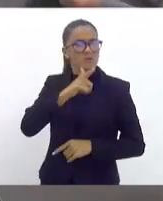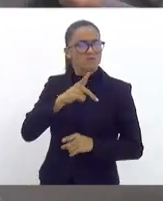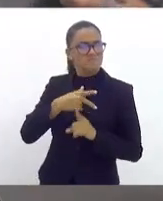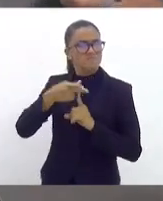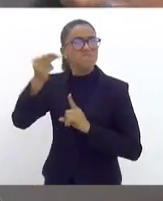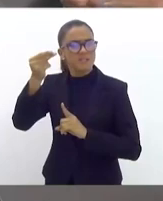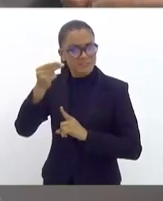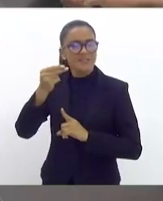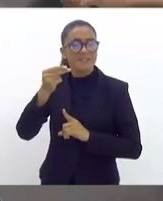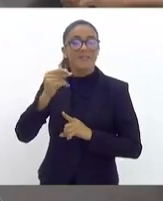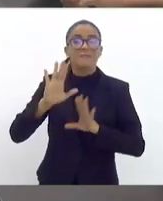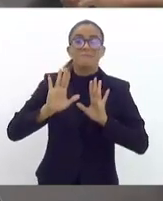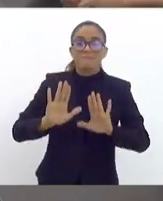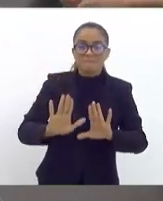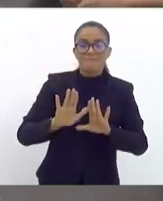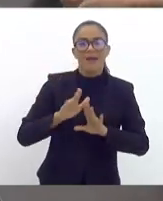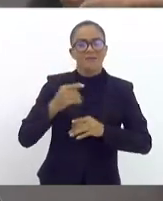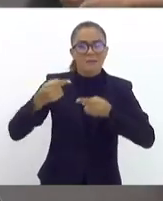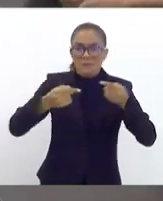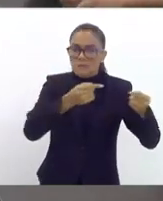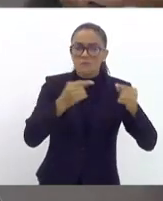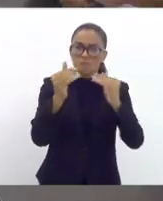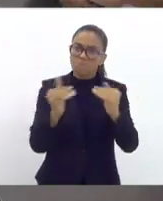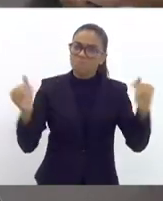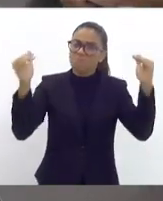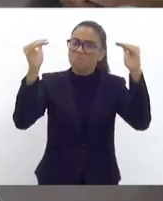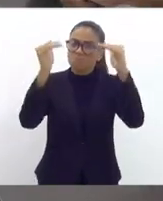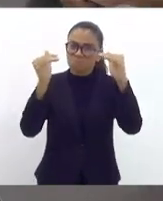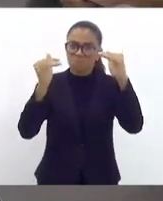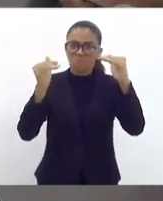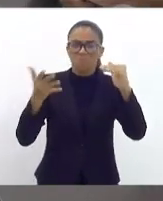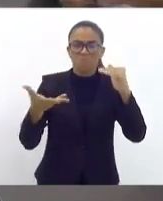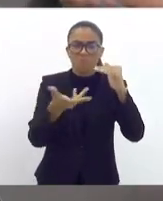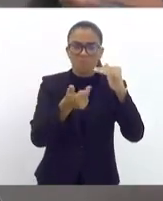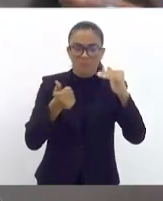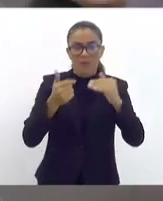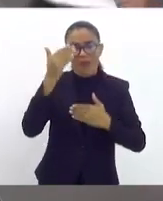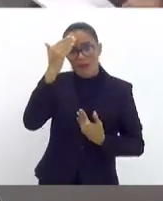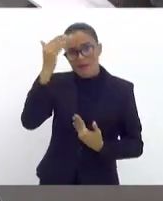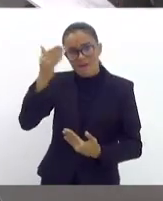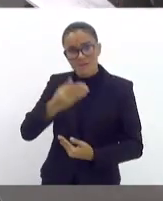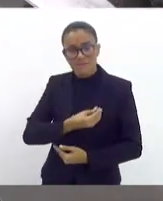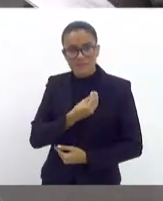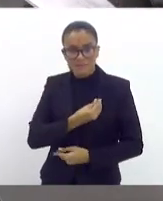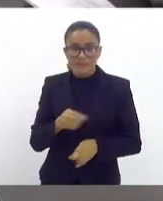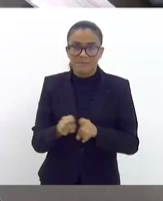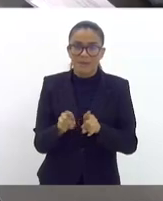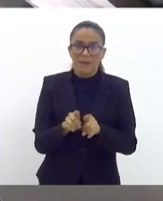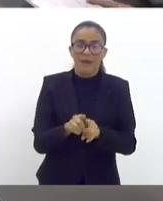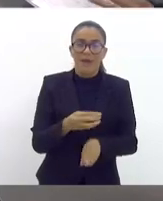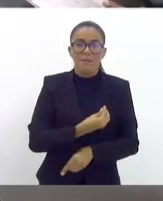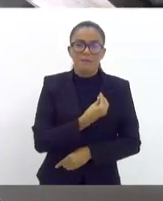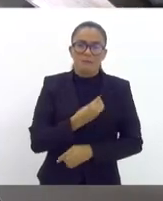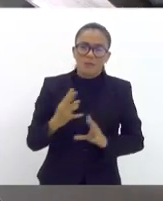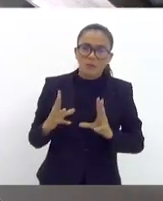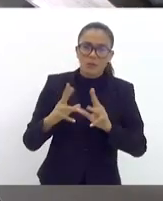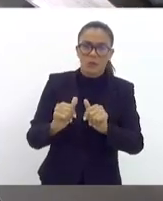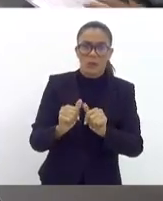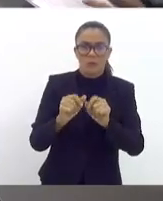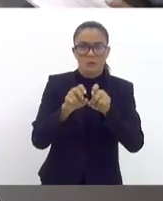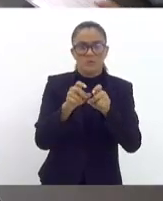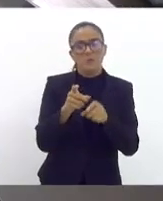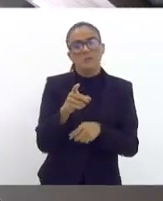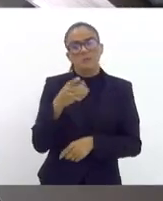saímos vencedores mas a discussão sempre de muito alto nível agradecer na sua presença aqui a participação de todos os membros dessa srj